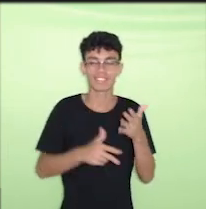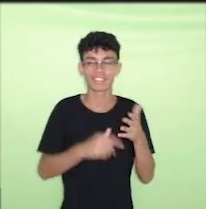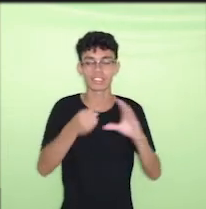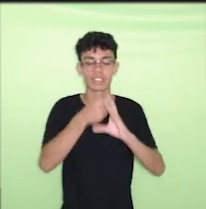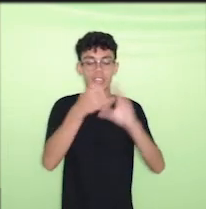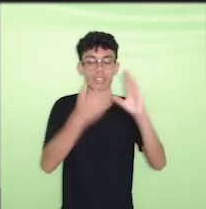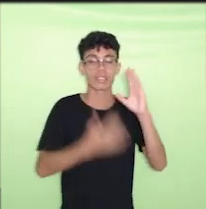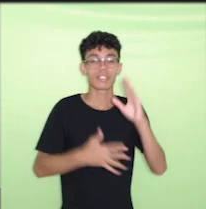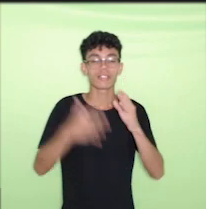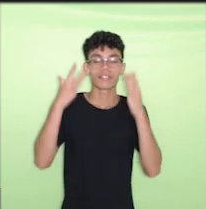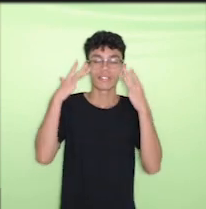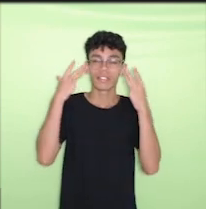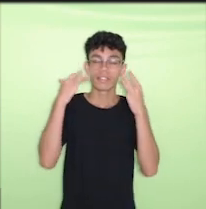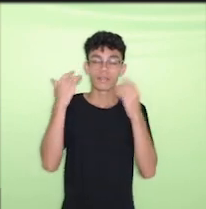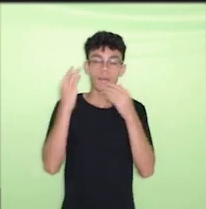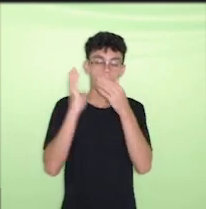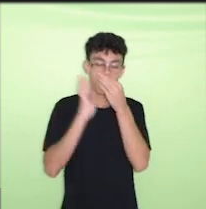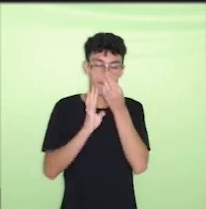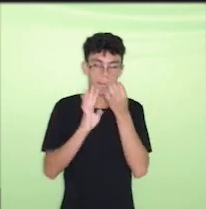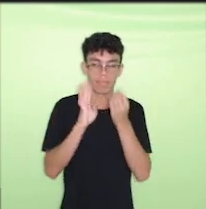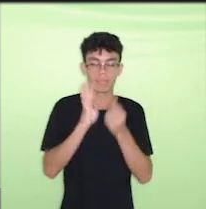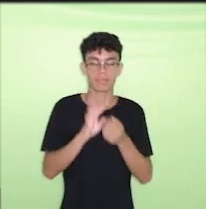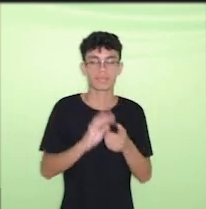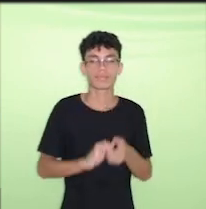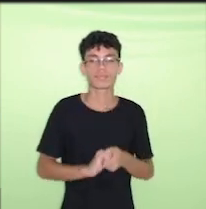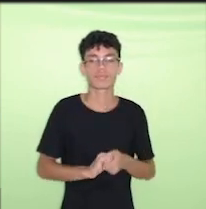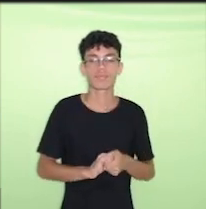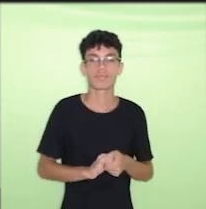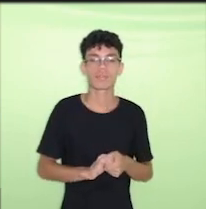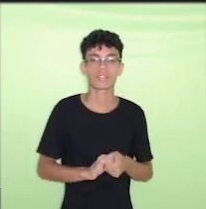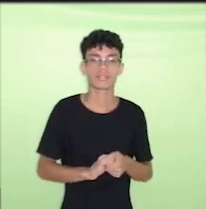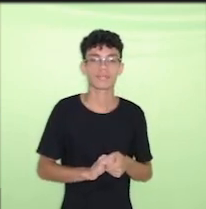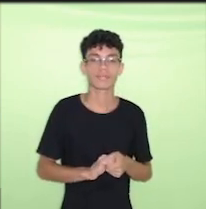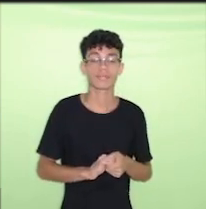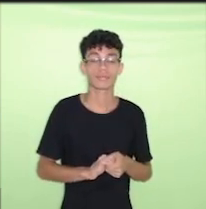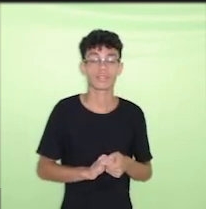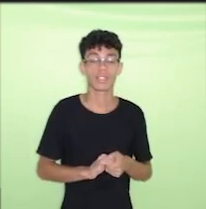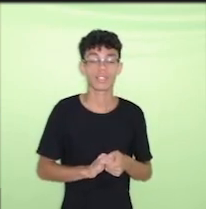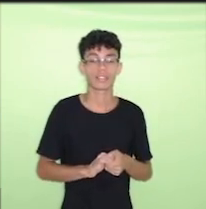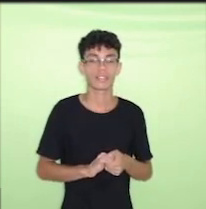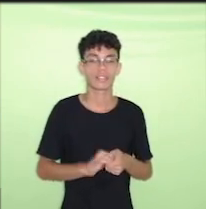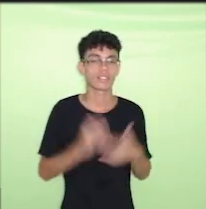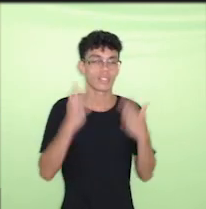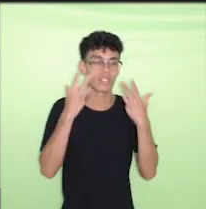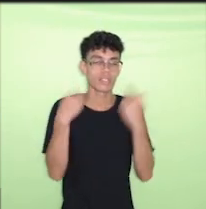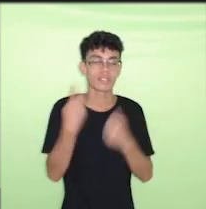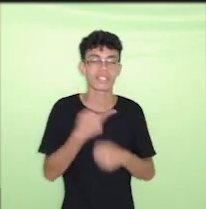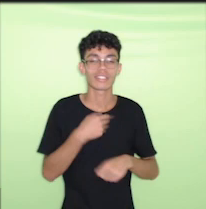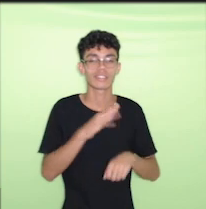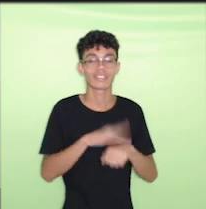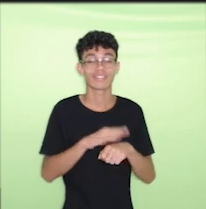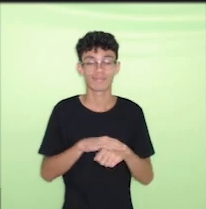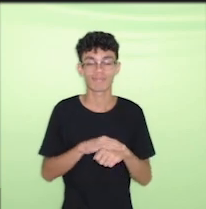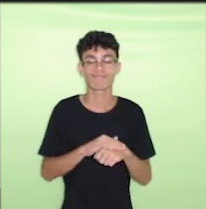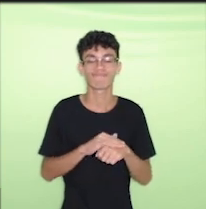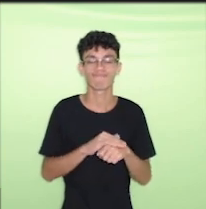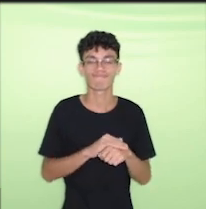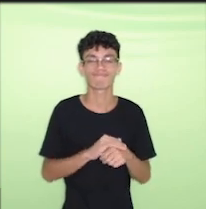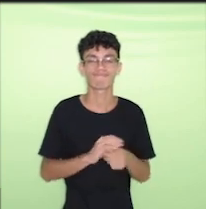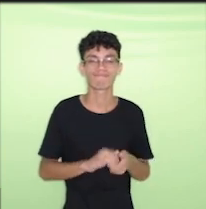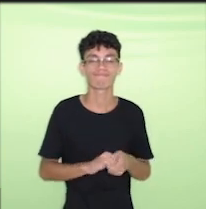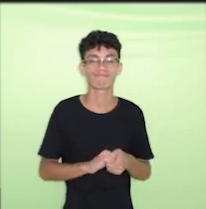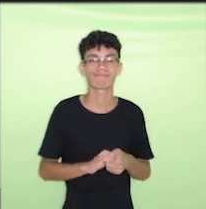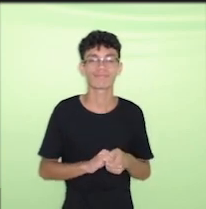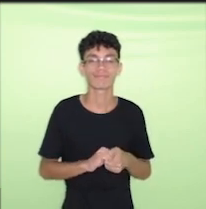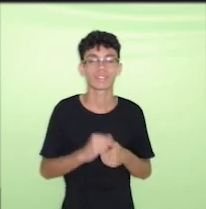maneira muito legal. A peça que me foi dada é um alto. E